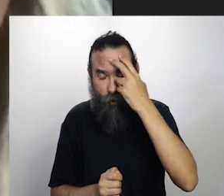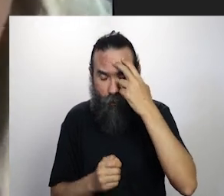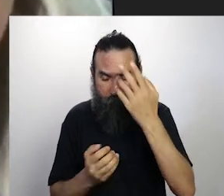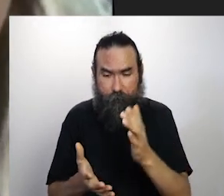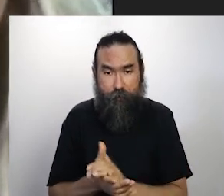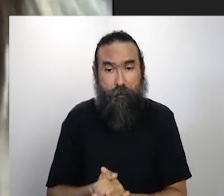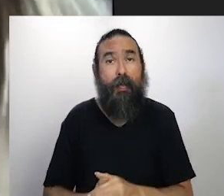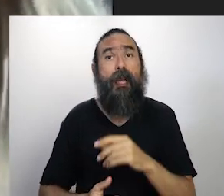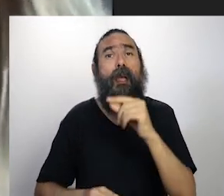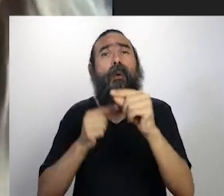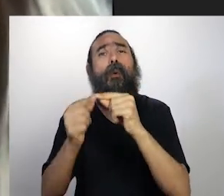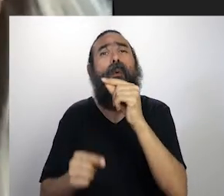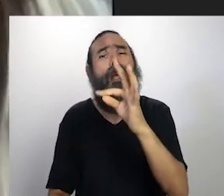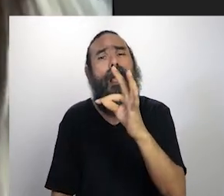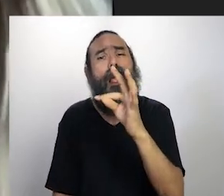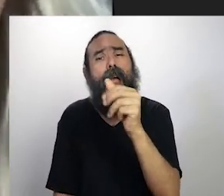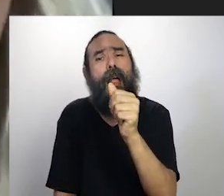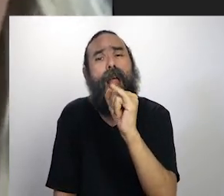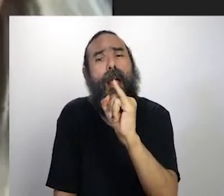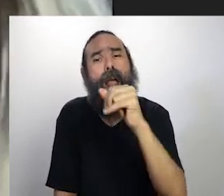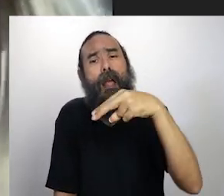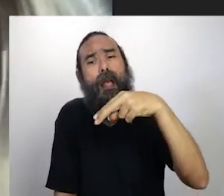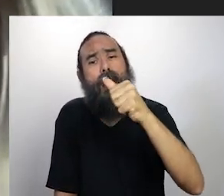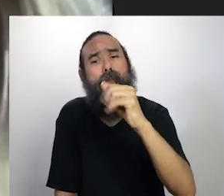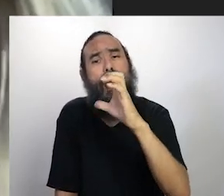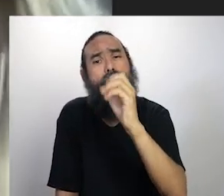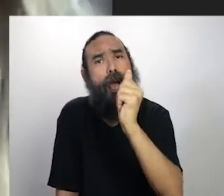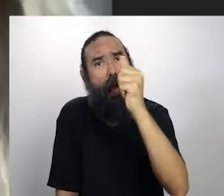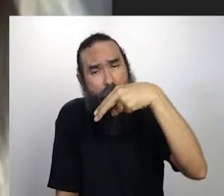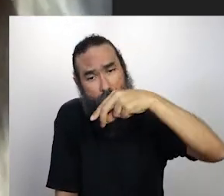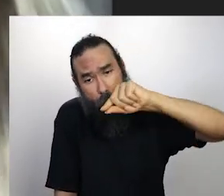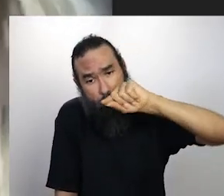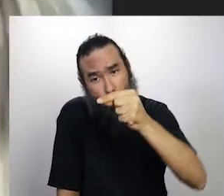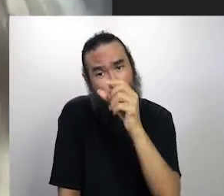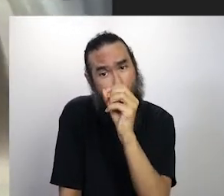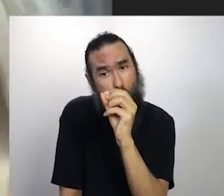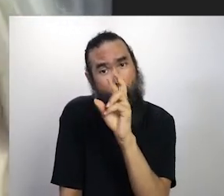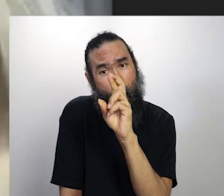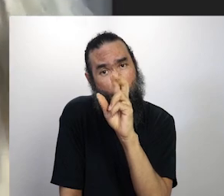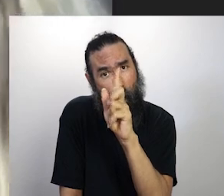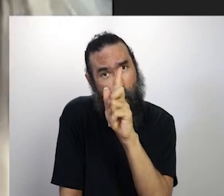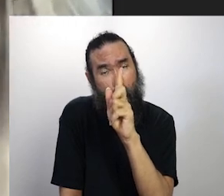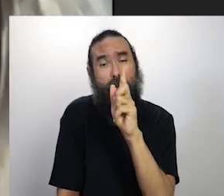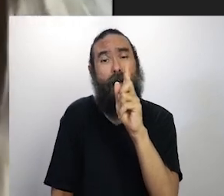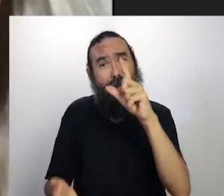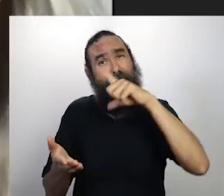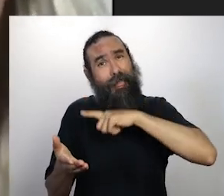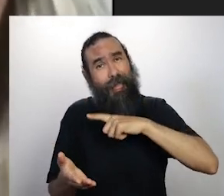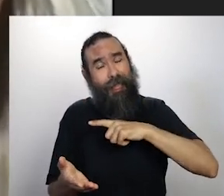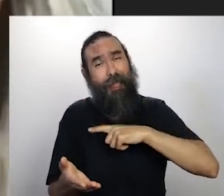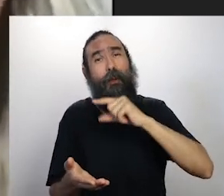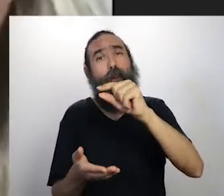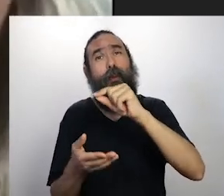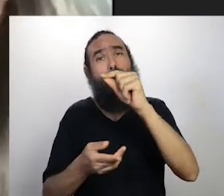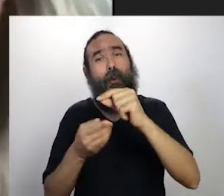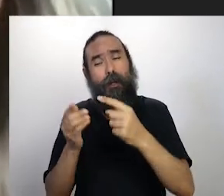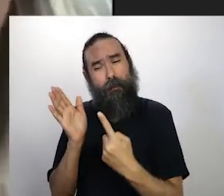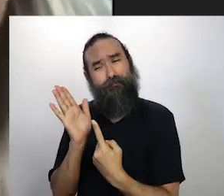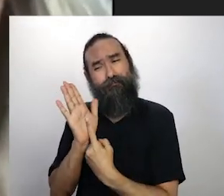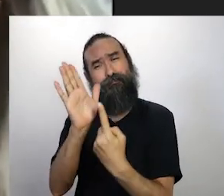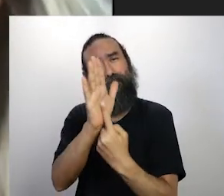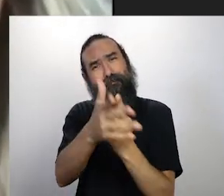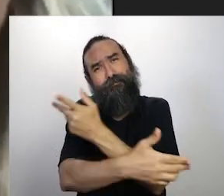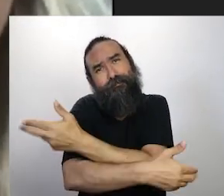Tainacan. Quem quiser conhecer um pouquinho do acervo do Centro Cultural, porque o Centro Cultural também ela tem um acervo de arte contemporânea,